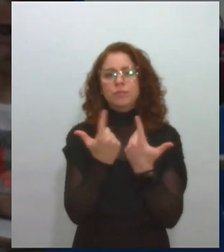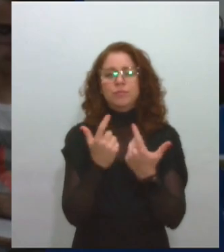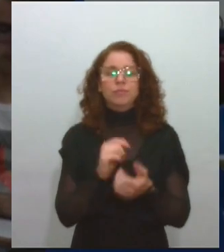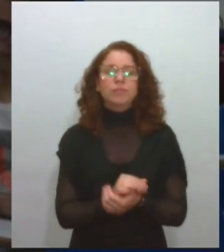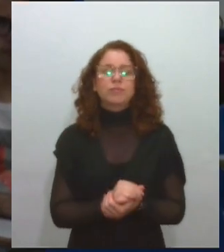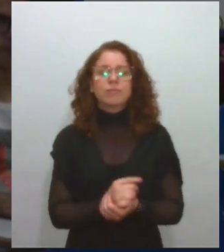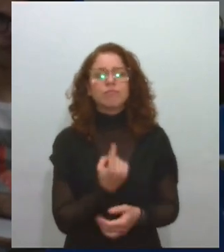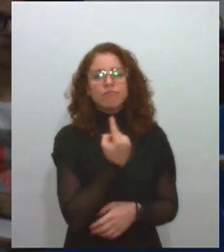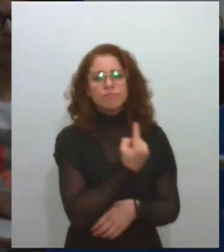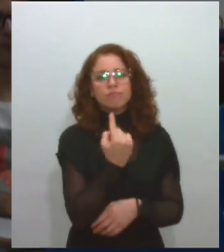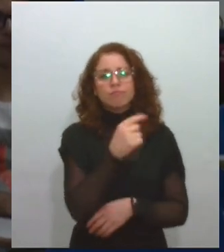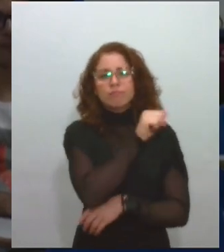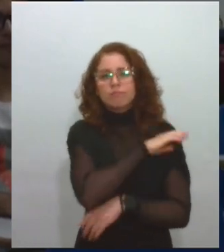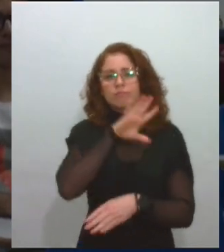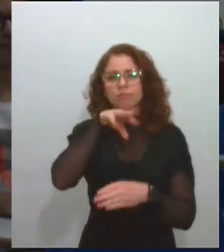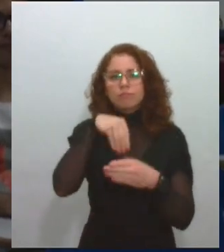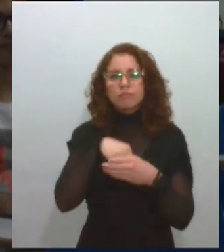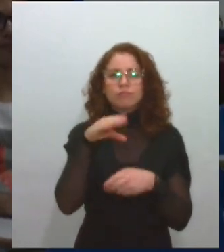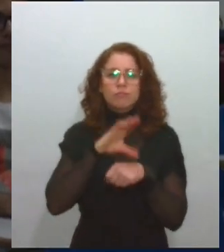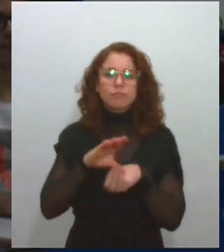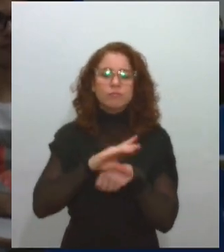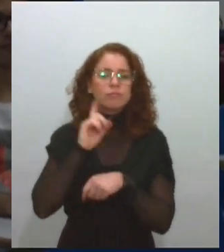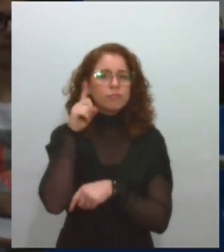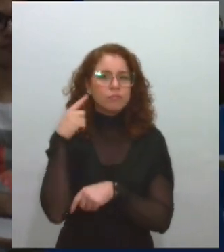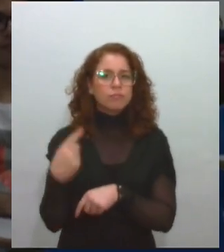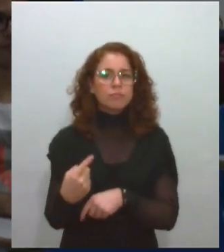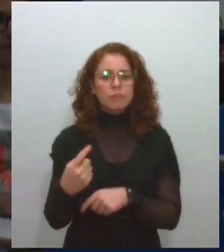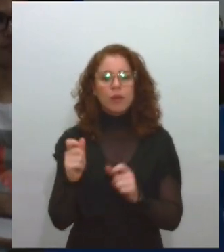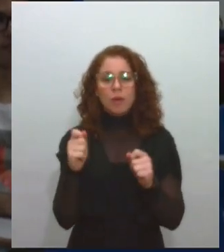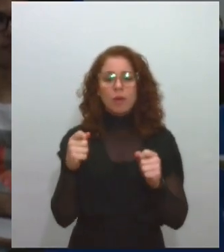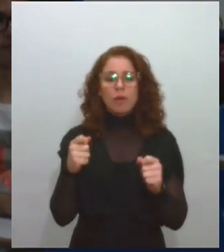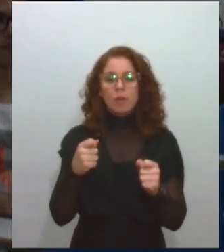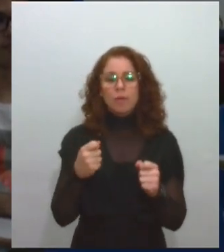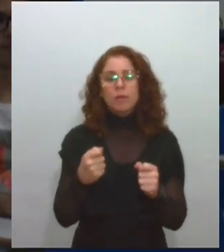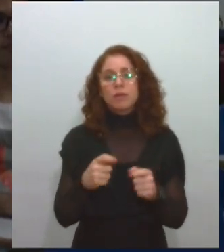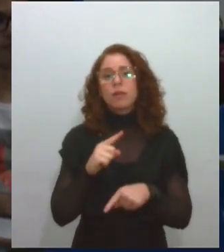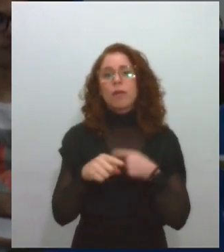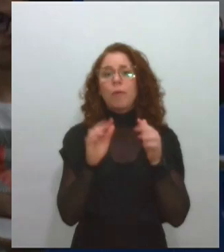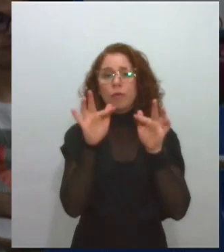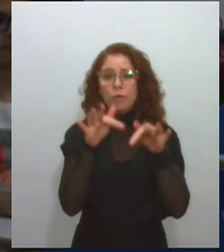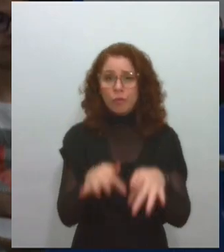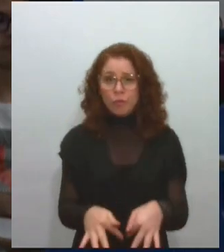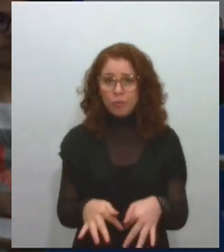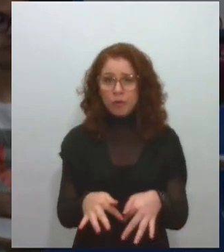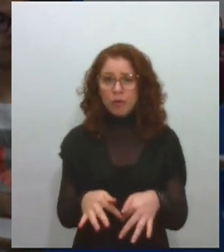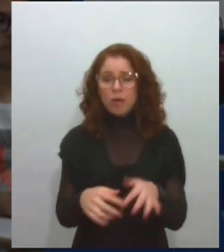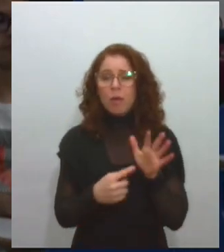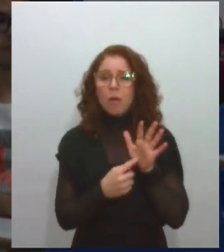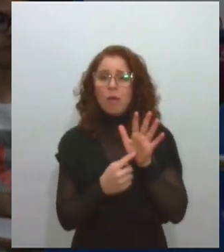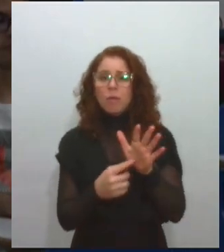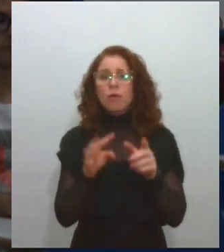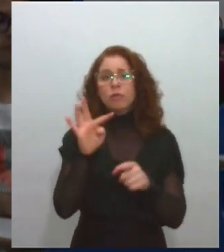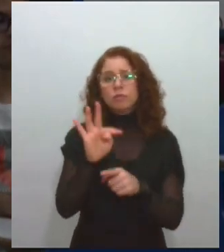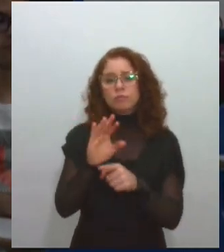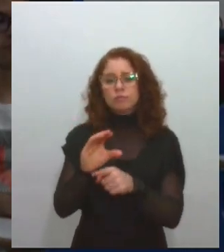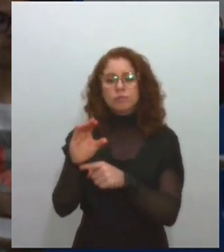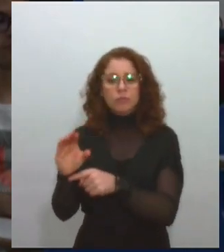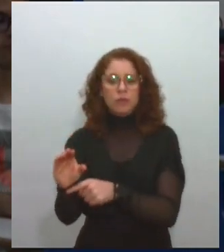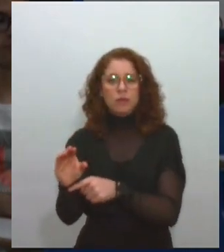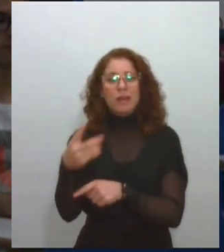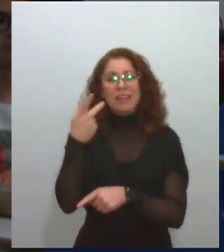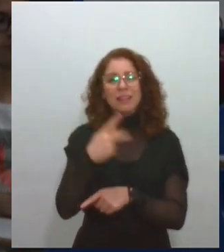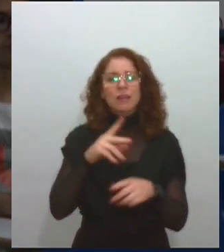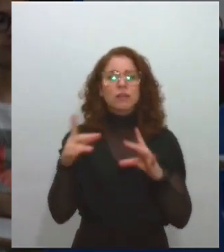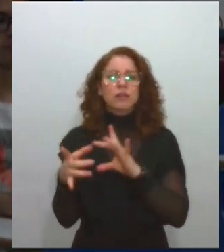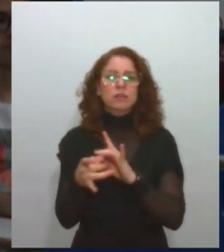ele tem por obrigação apresentar um TCC, que é o trabalho de conclusão do curso, que no caso do Direito é um artigo